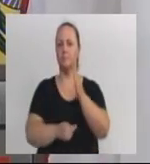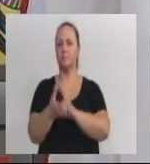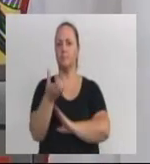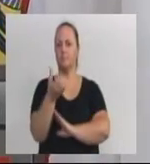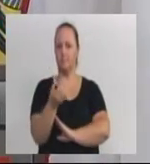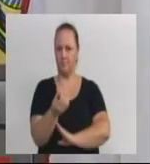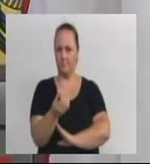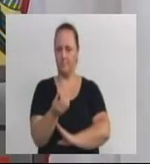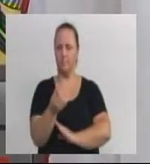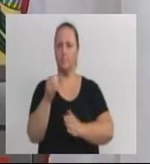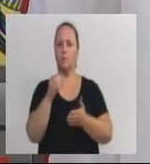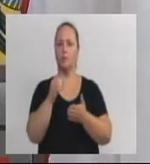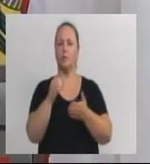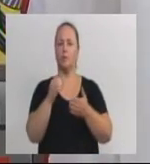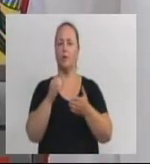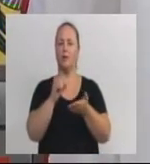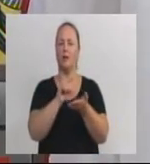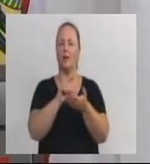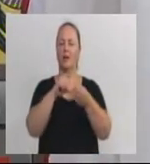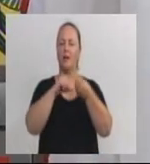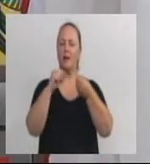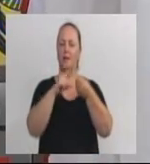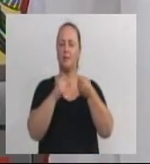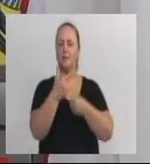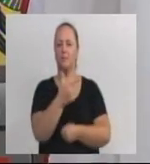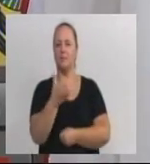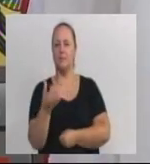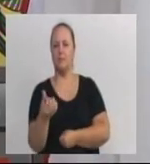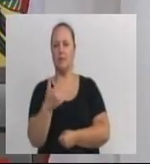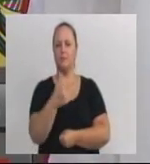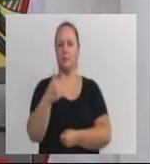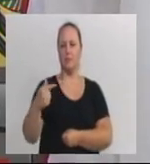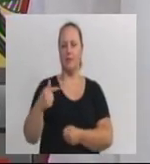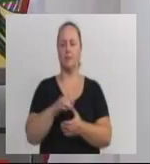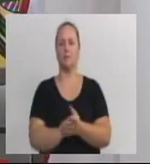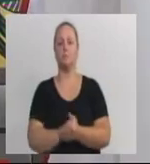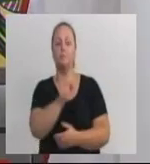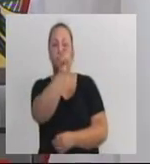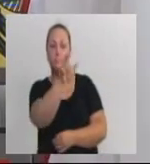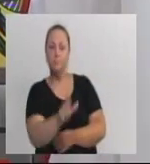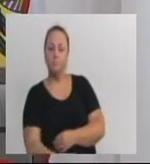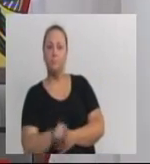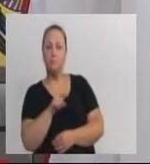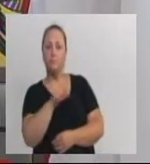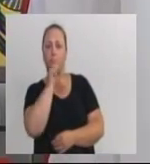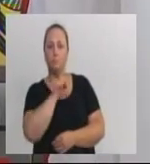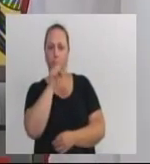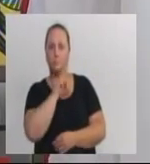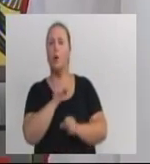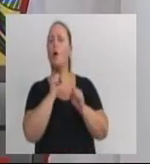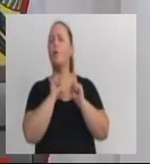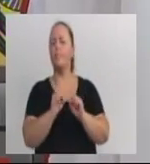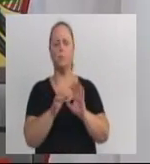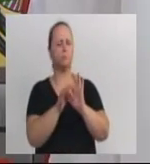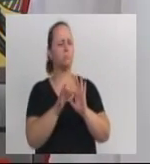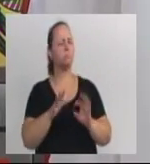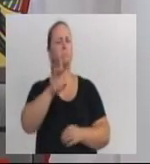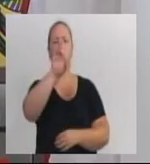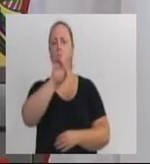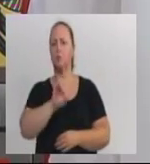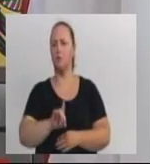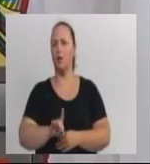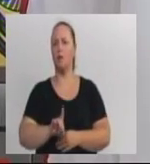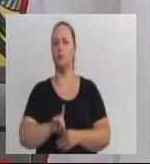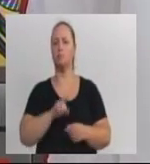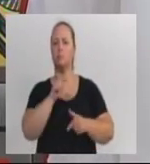6º, artigos 26 e 27. O idoso tem direito ao exercício de atividade profissional, respeitadas suas condições